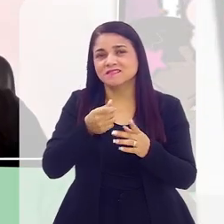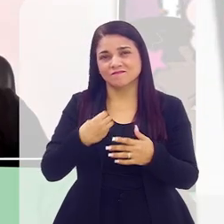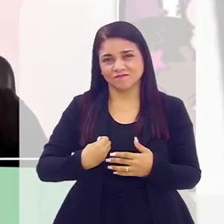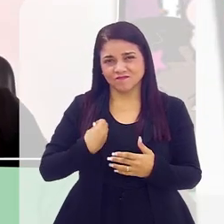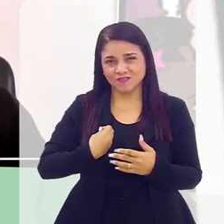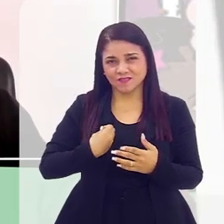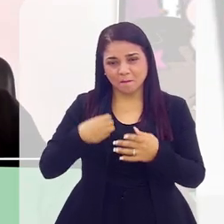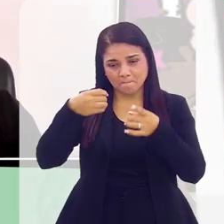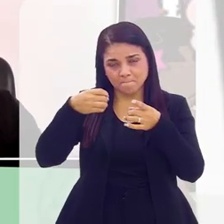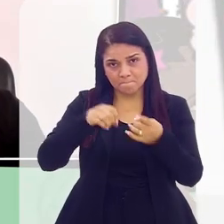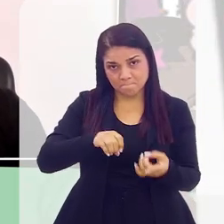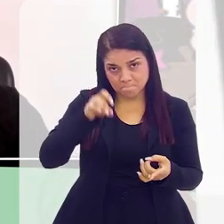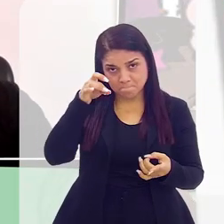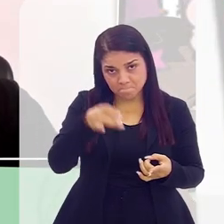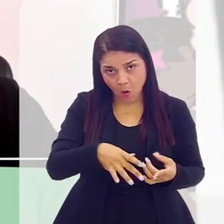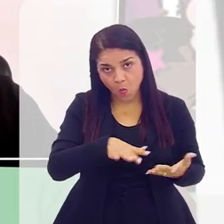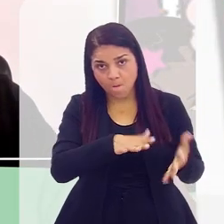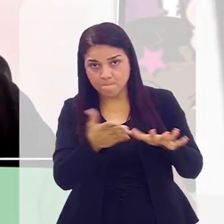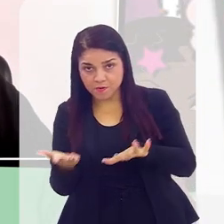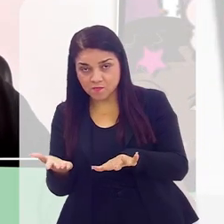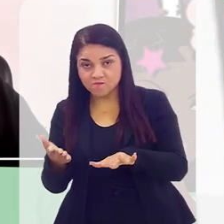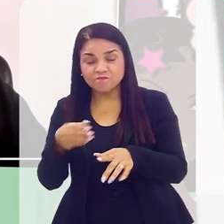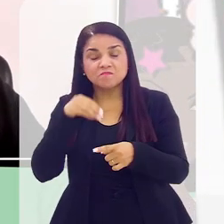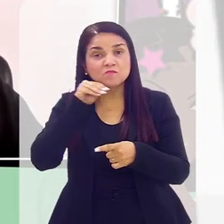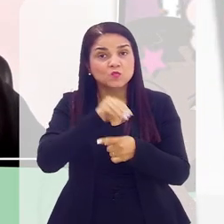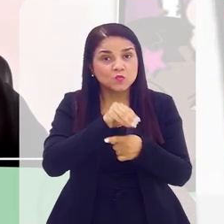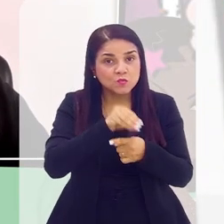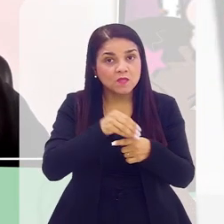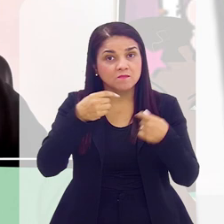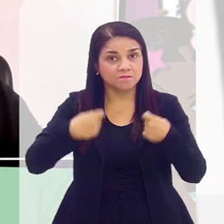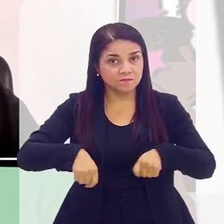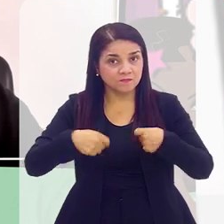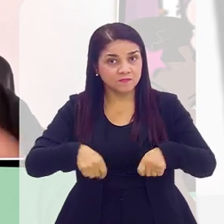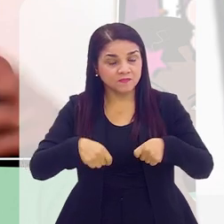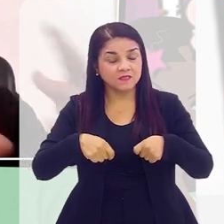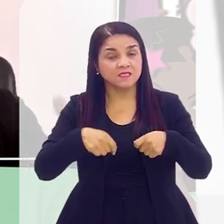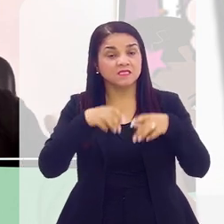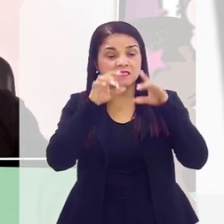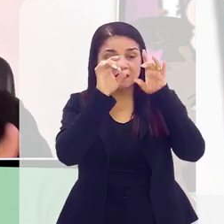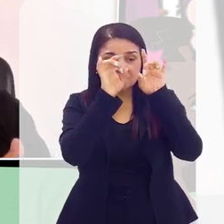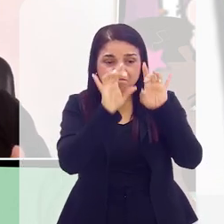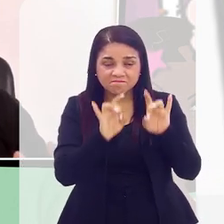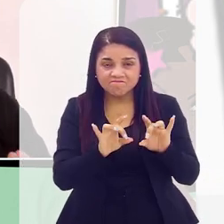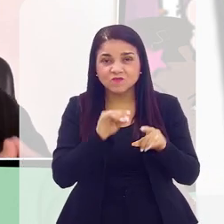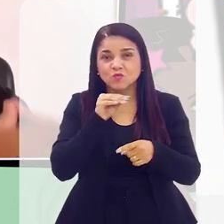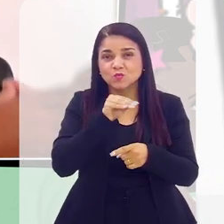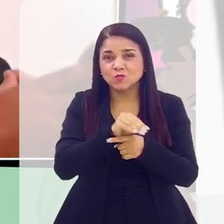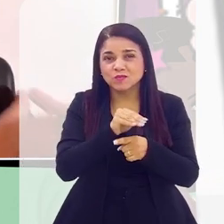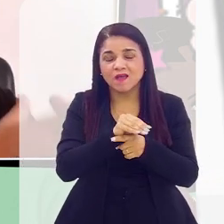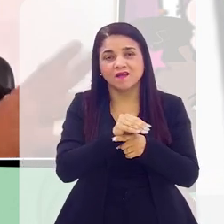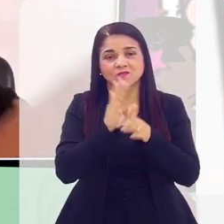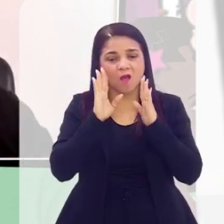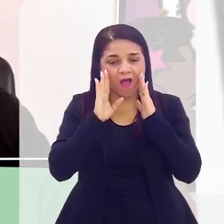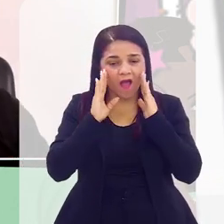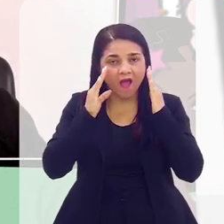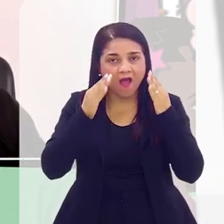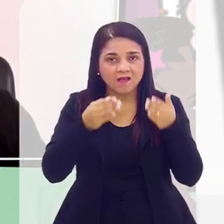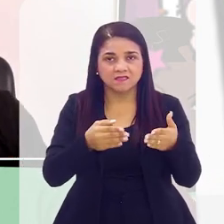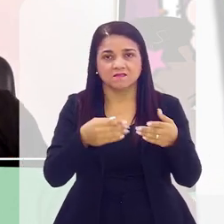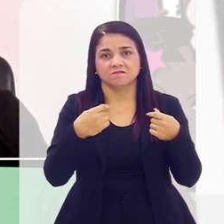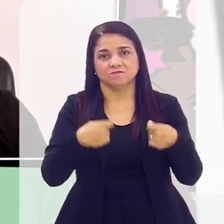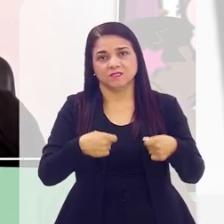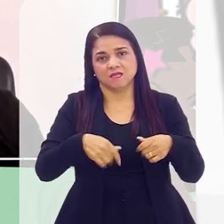vida, devido à alta demanda de cuidado e à especificidade do cuidado da atenção primária